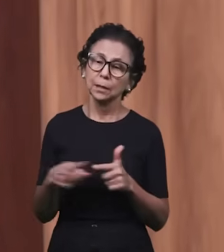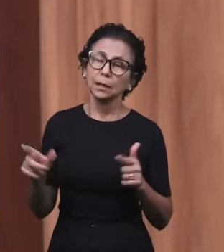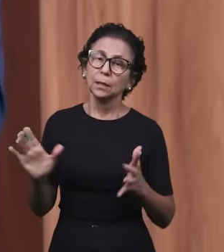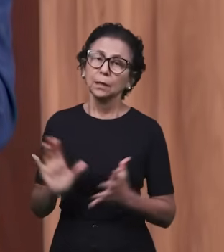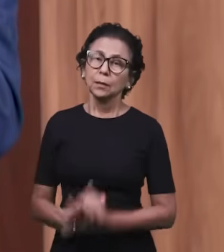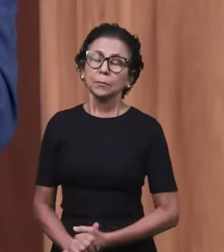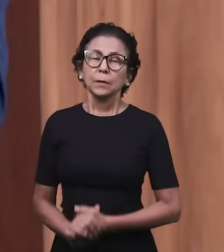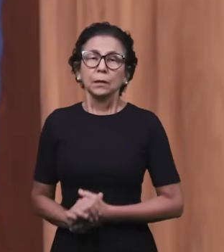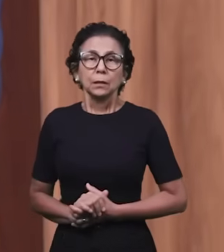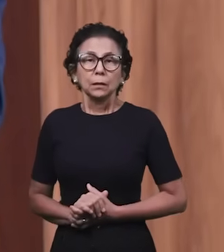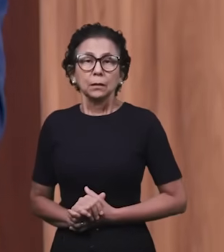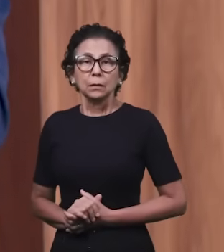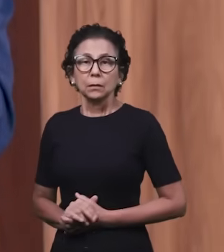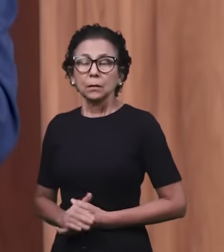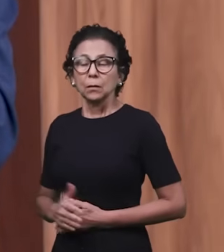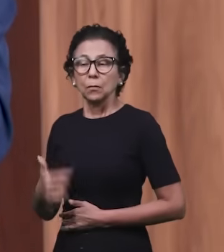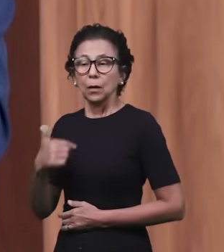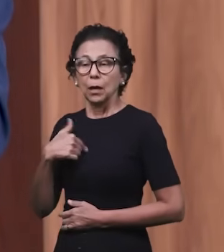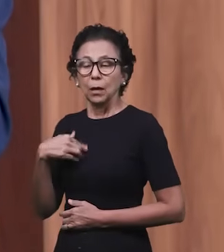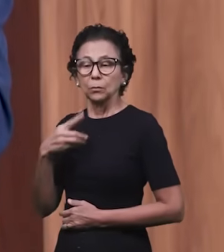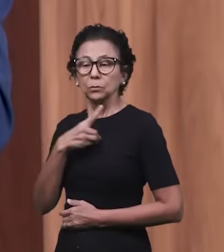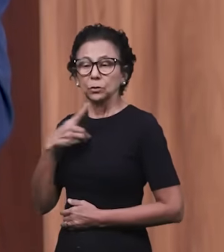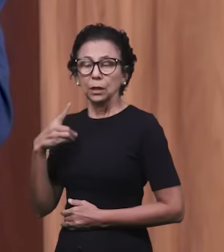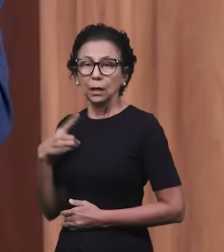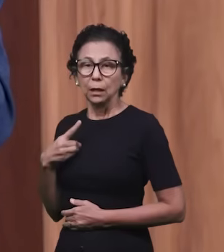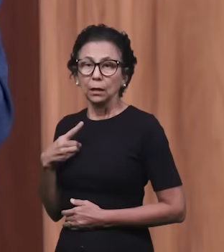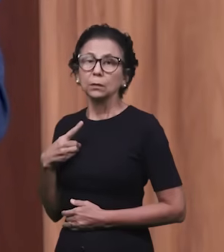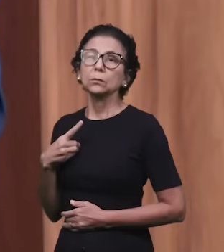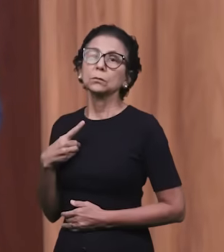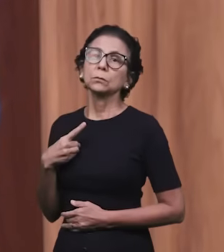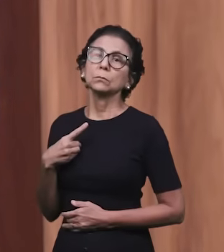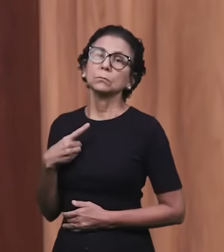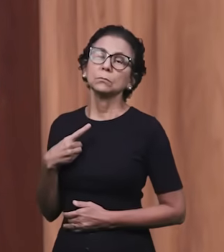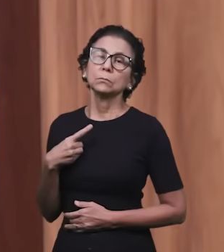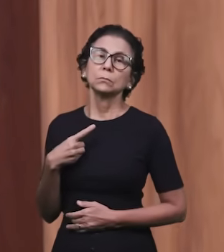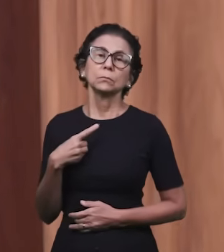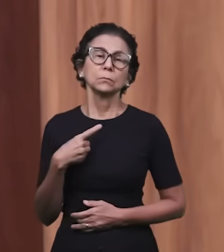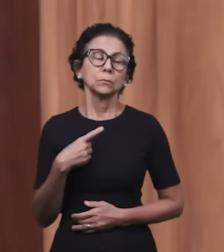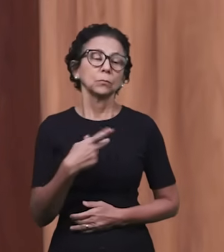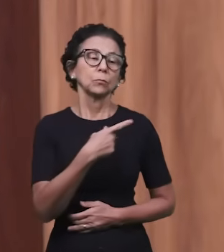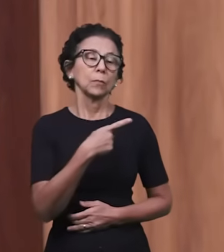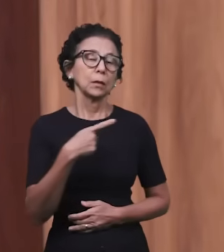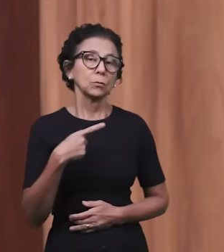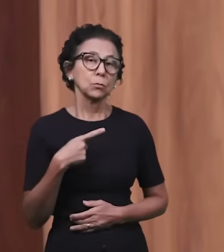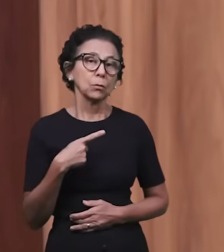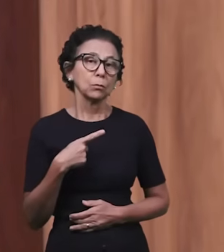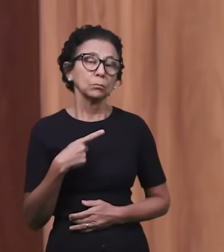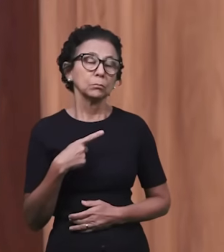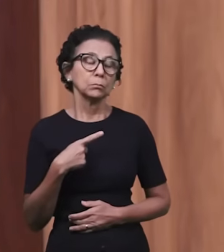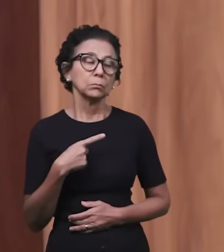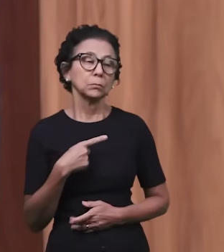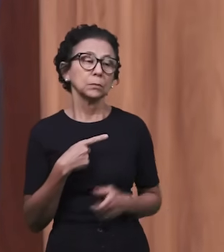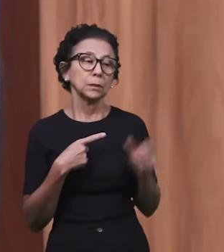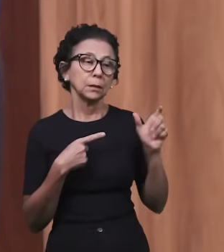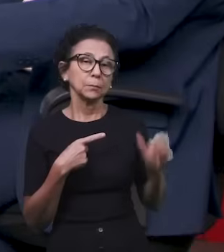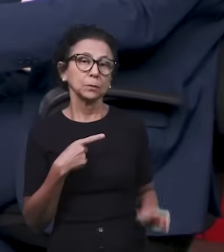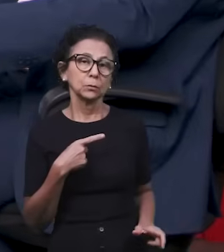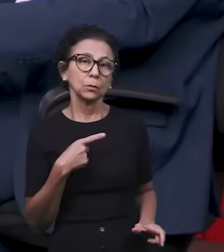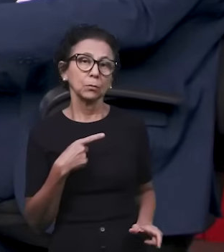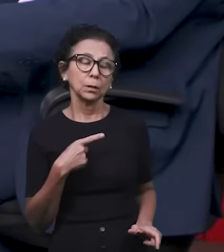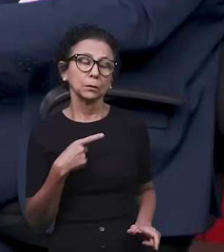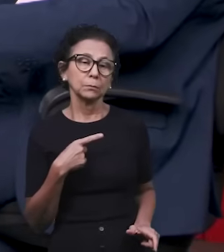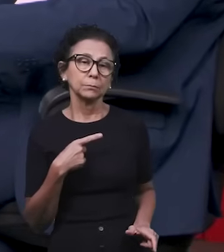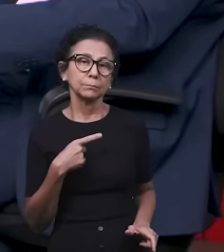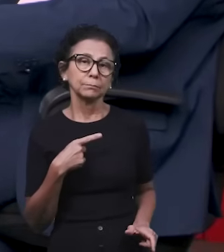preservo o ministério, atendo a doutrina bíblica e fica todo mundo melhor, fica todo mundo no benefício.